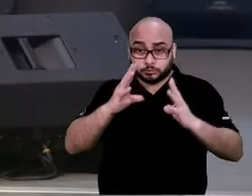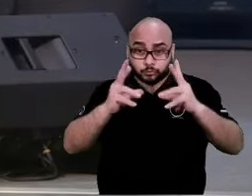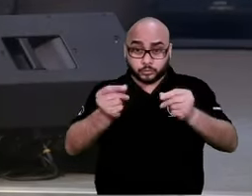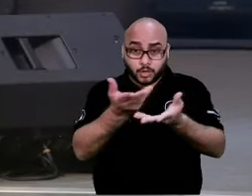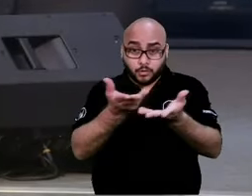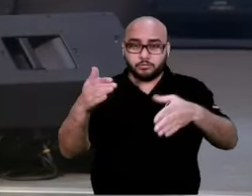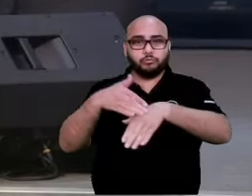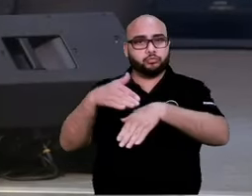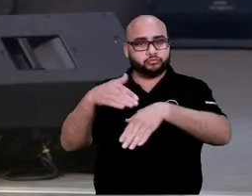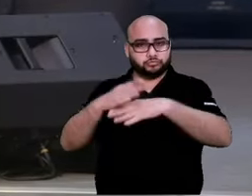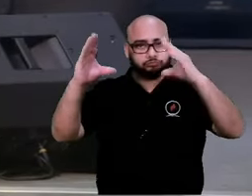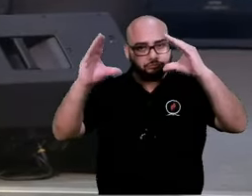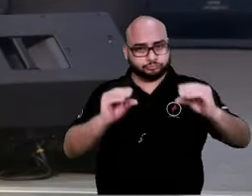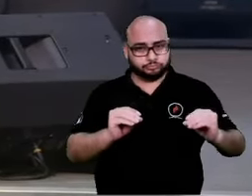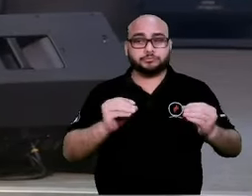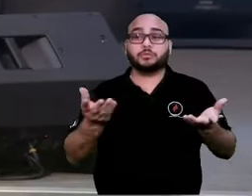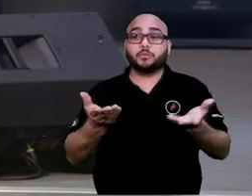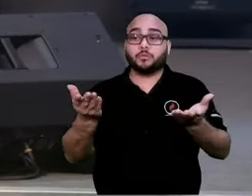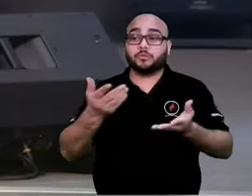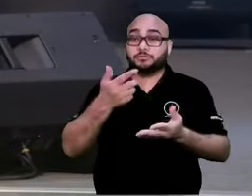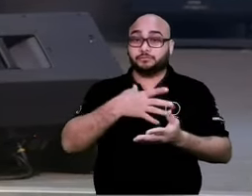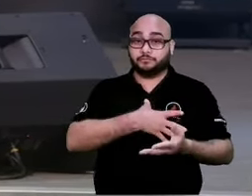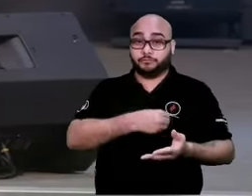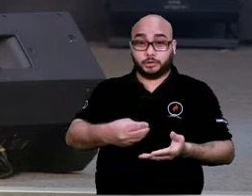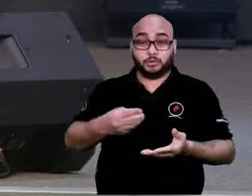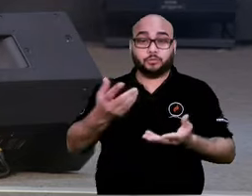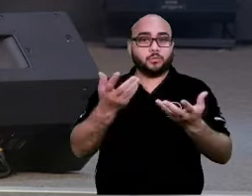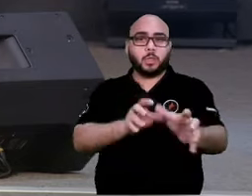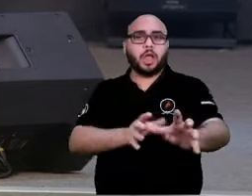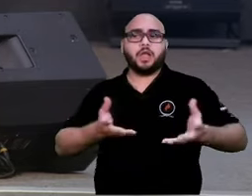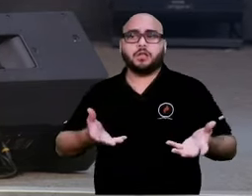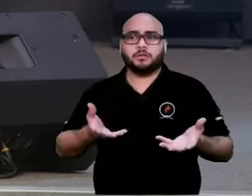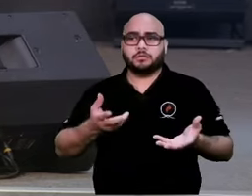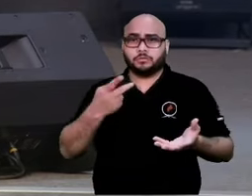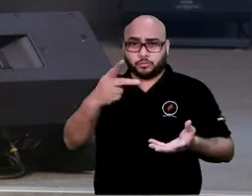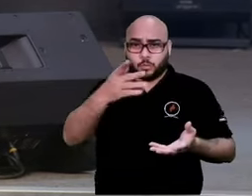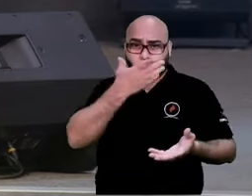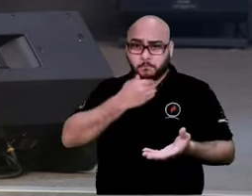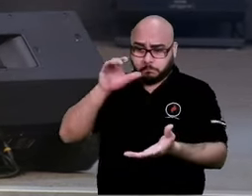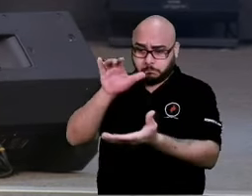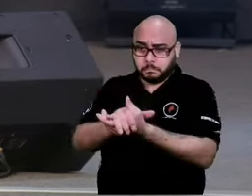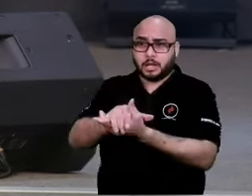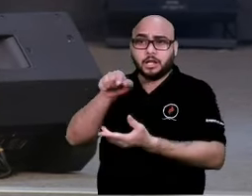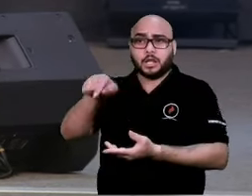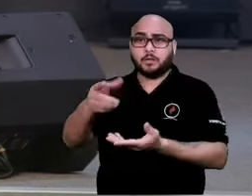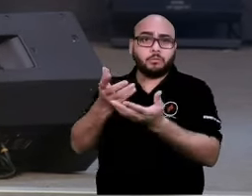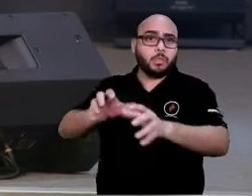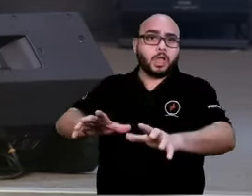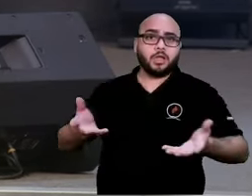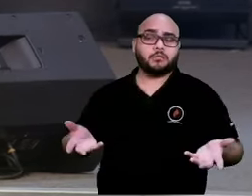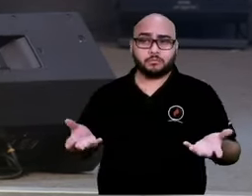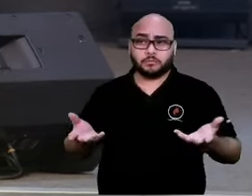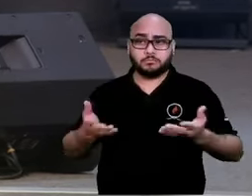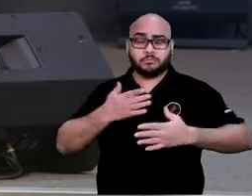teu filho, não quis vir. Chamou tua esposa, não quis vir. Fica tranquilo,